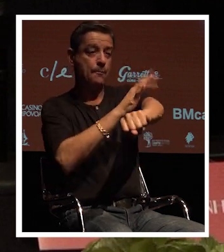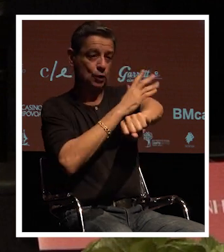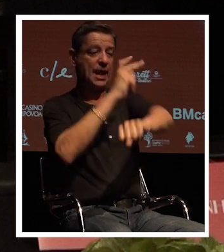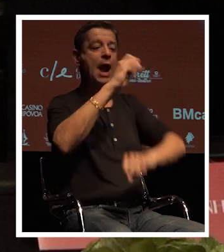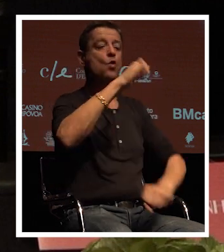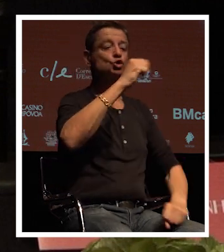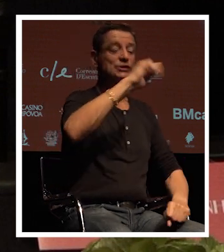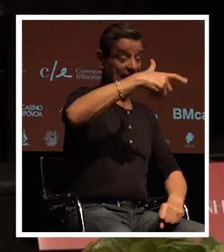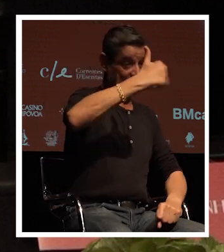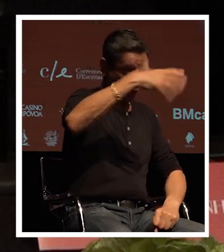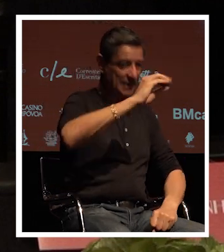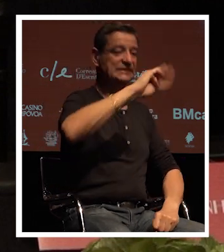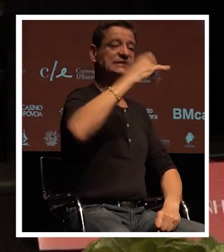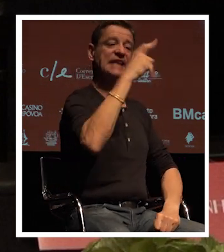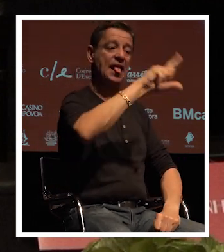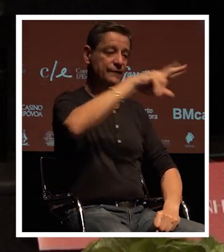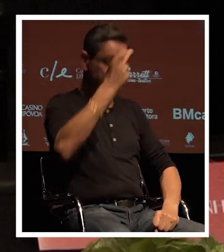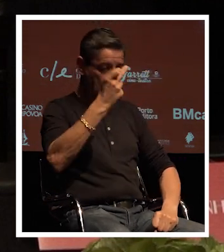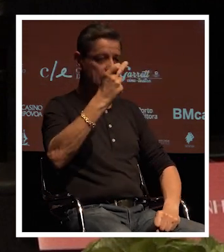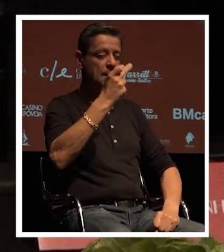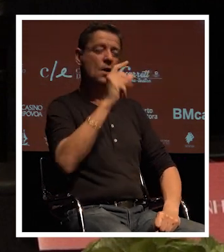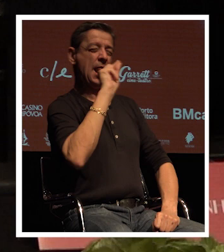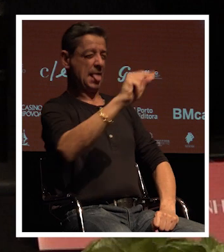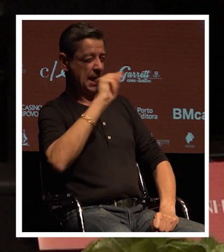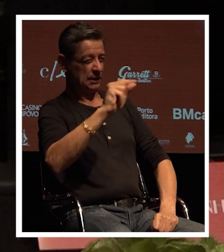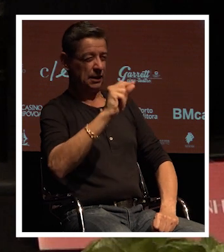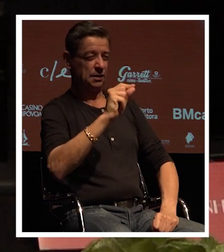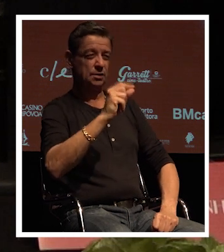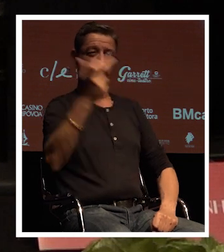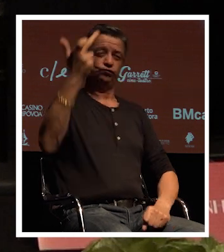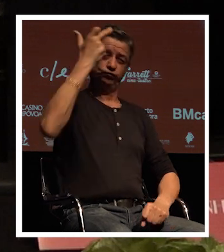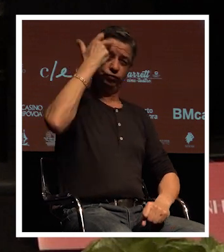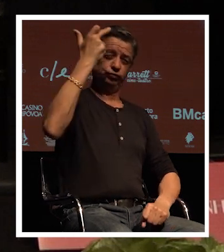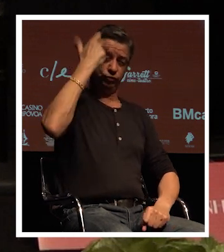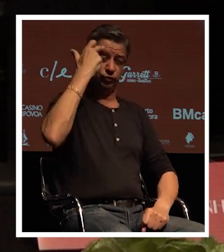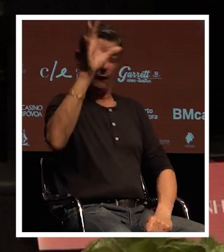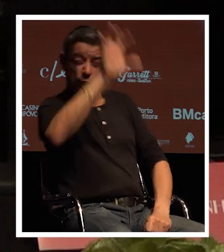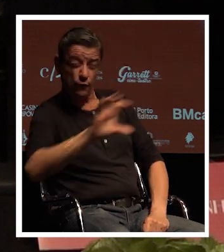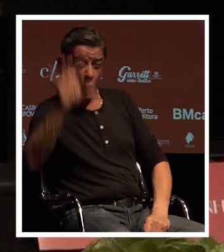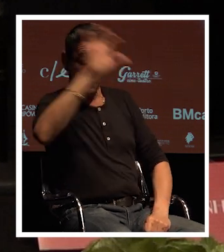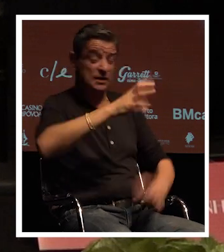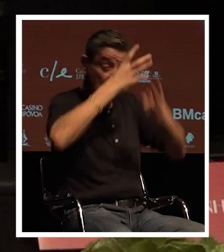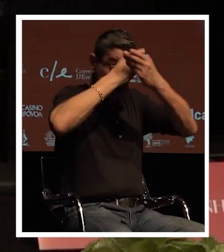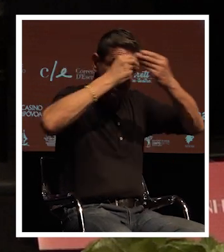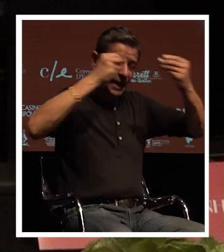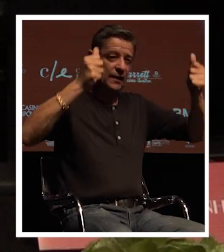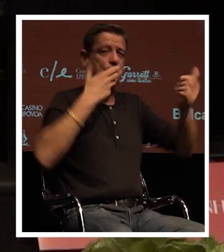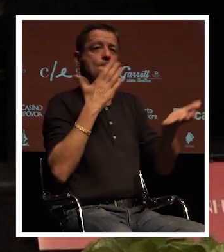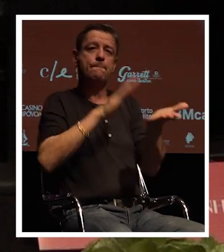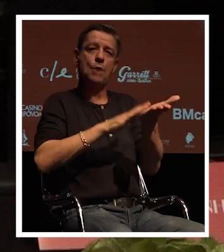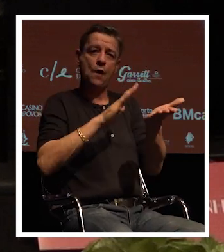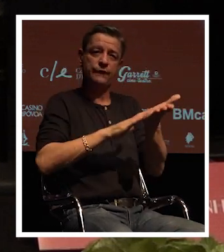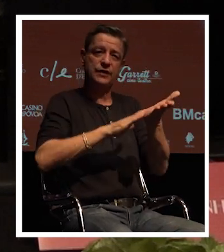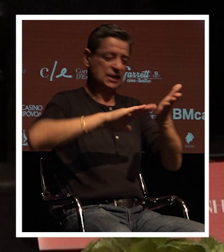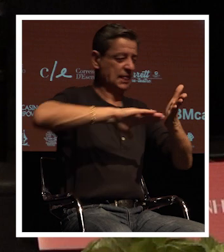da Silva celebra já chega de vomitar letras e números de decorar chavões e fórmulas que são esquecidas depois de provas e